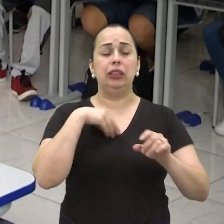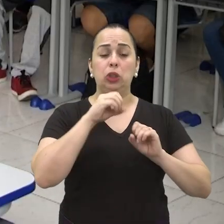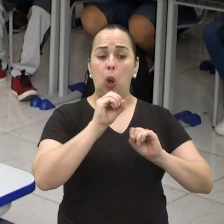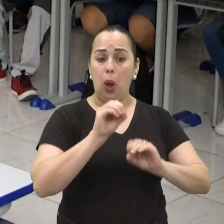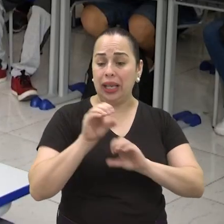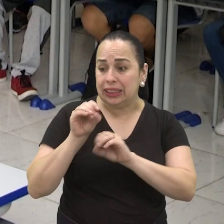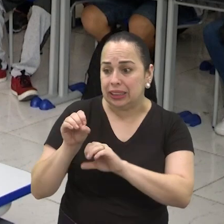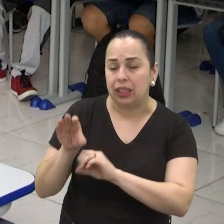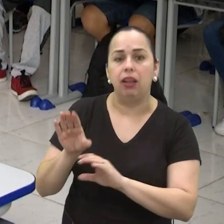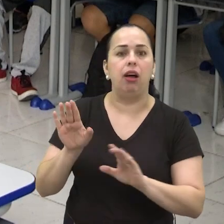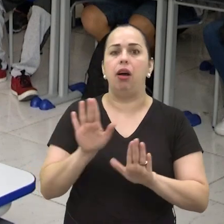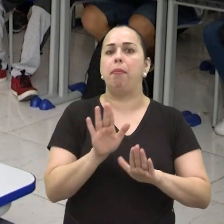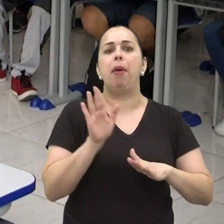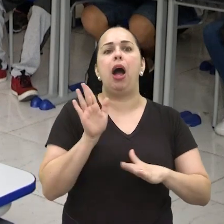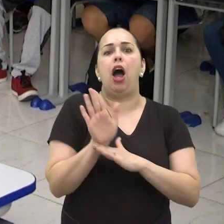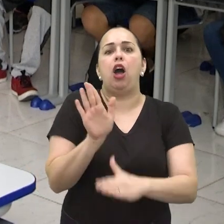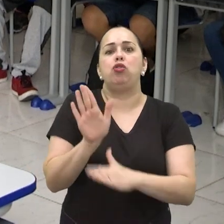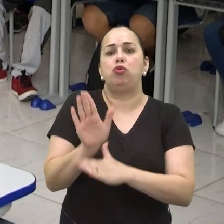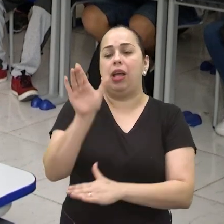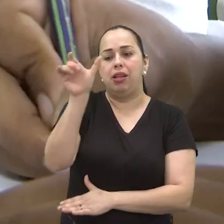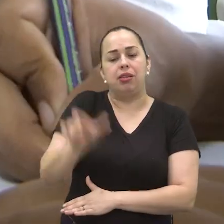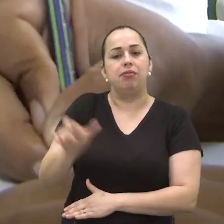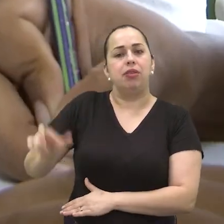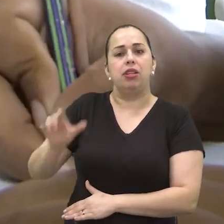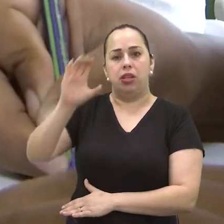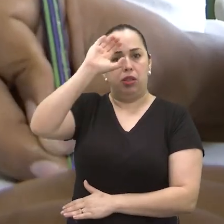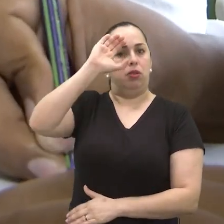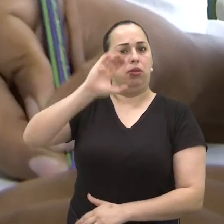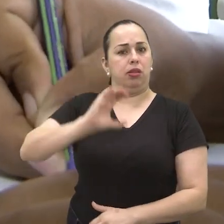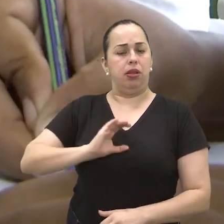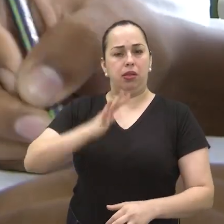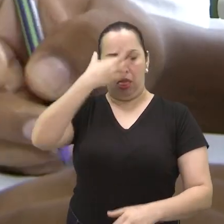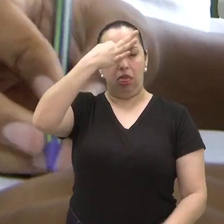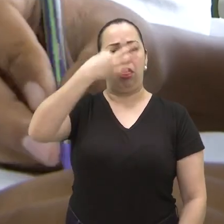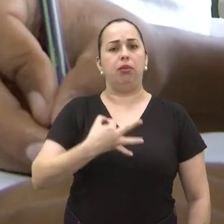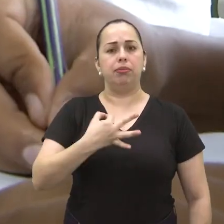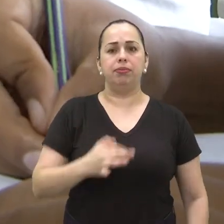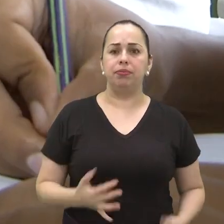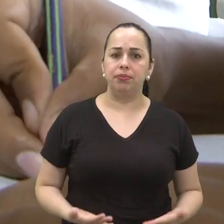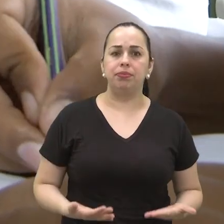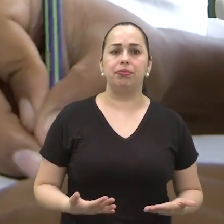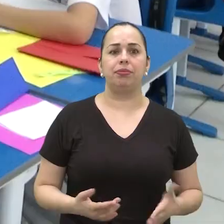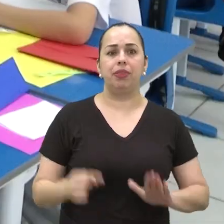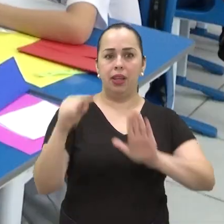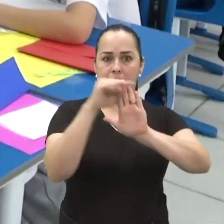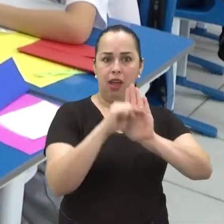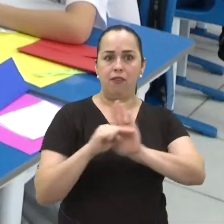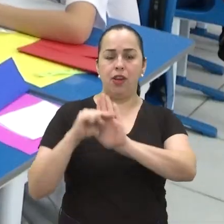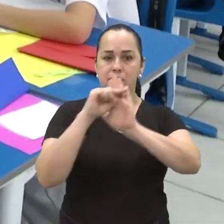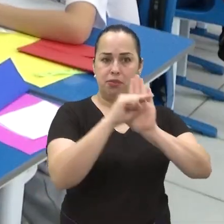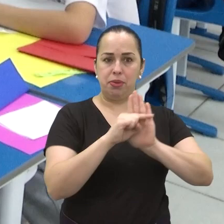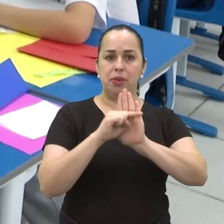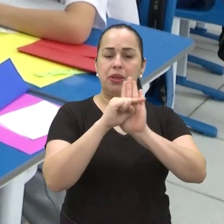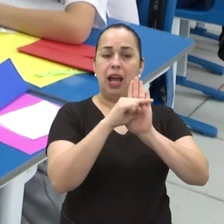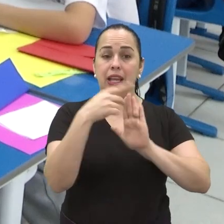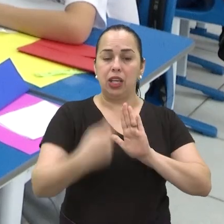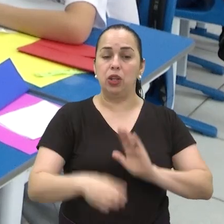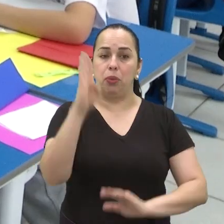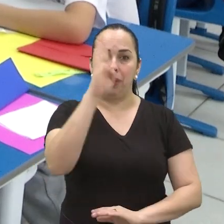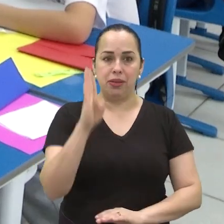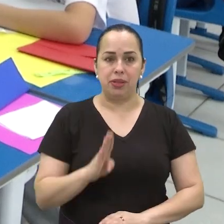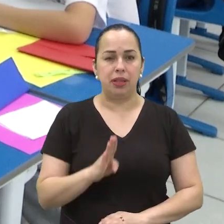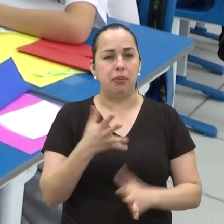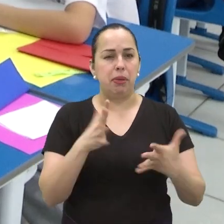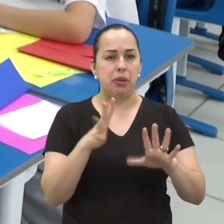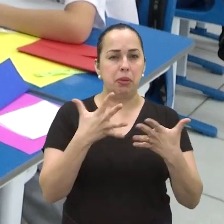dedicam não só a ensinar, mas a contribuir para a formação de cidadãos críticos e conscientes. Segundo o censo escolar, o